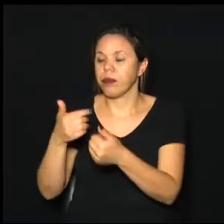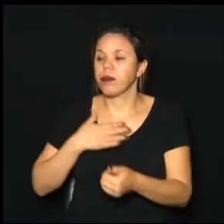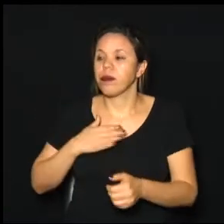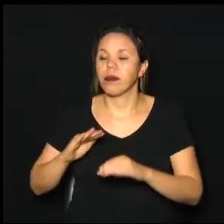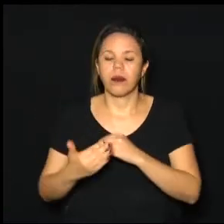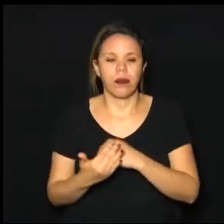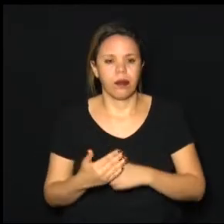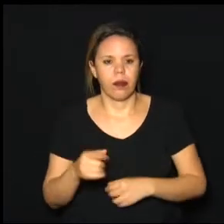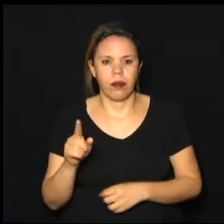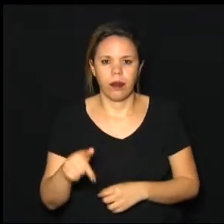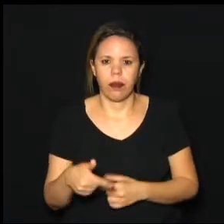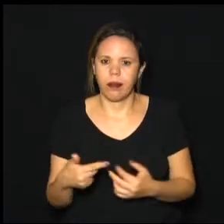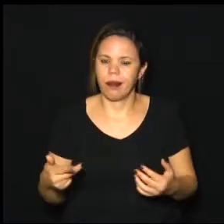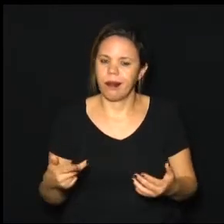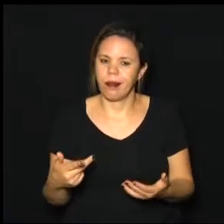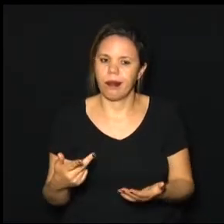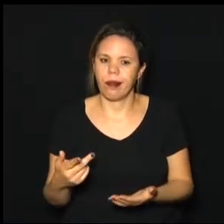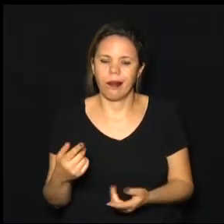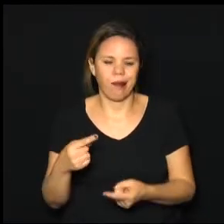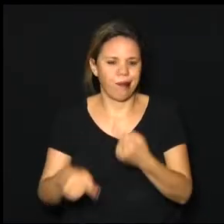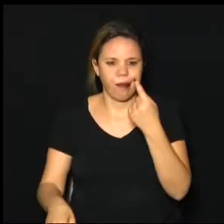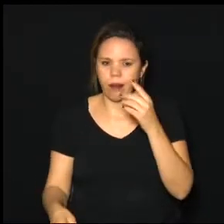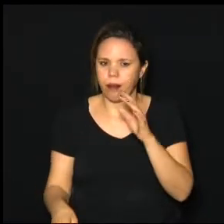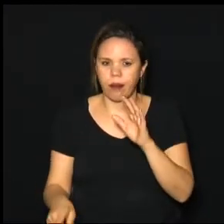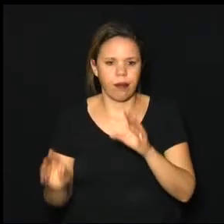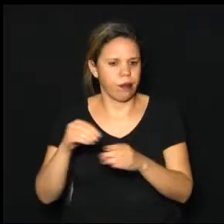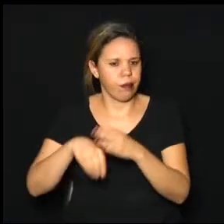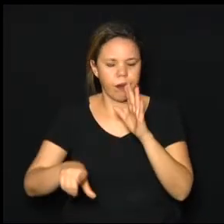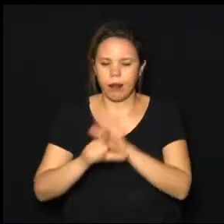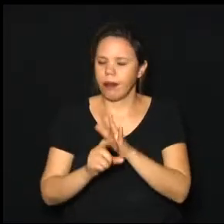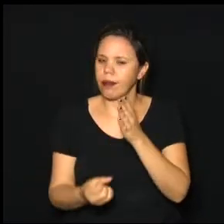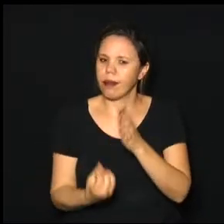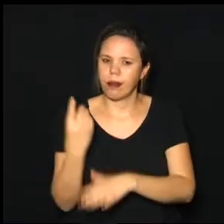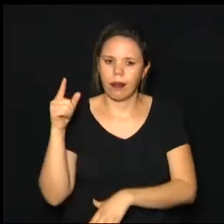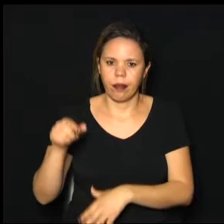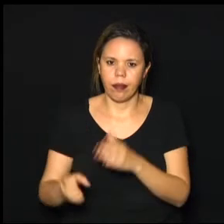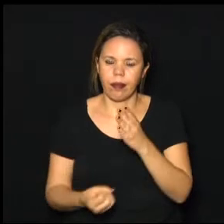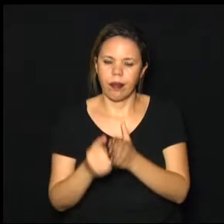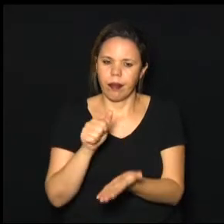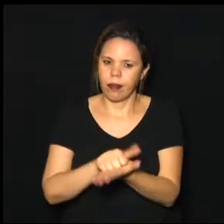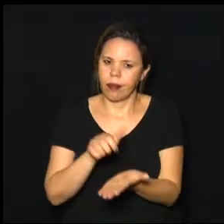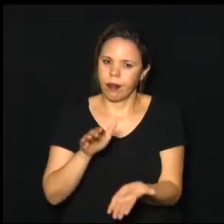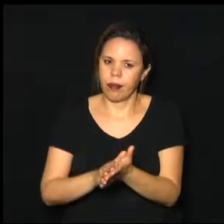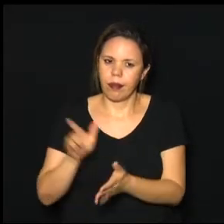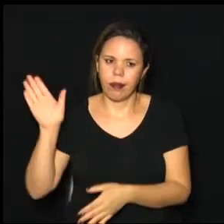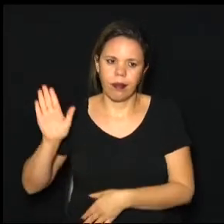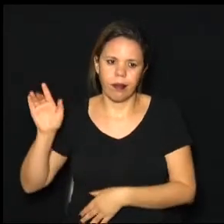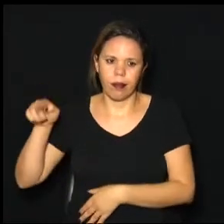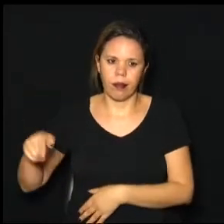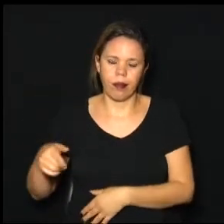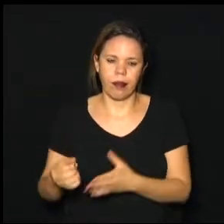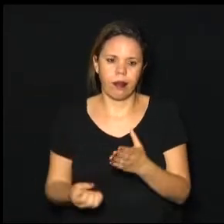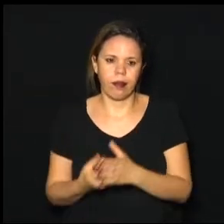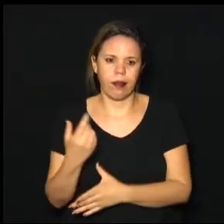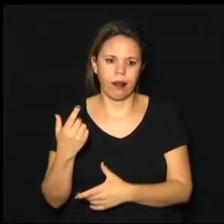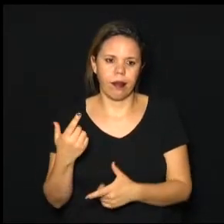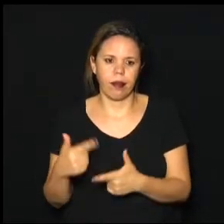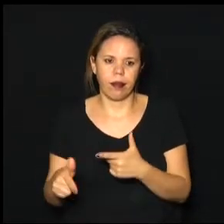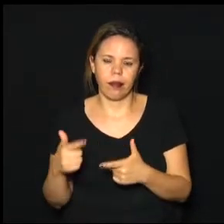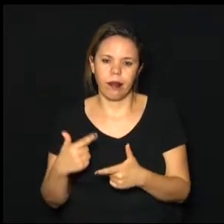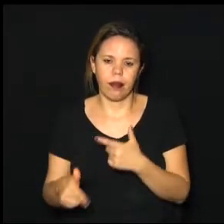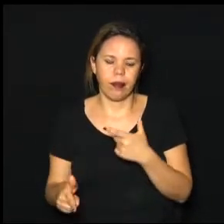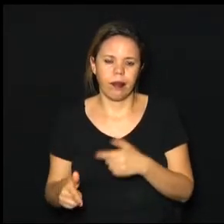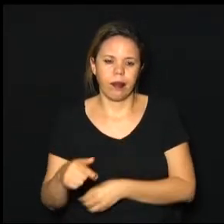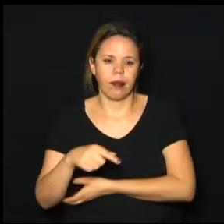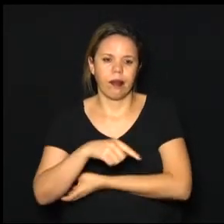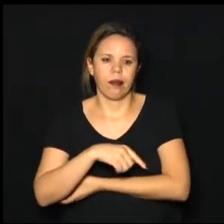bairro. Essa é uma conduta vedada. Se isso acontecer, pode gerar multa para o candidato, ele pode sofrer uma representação